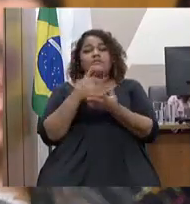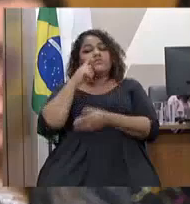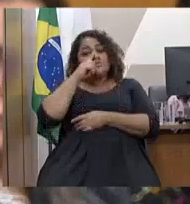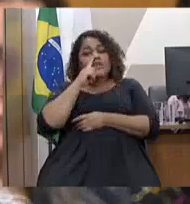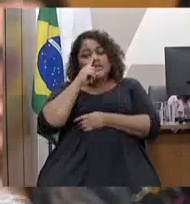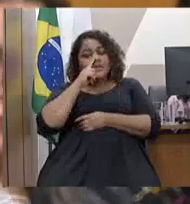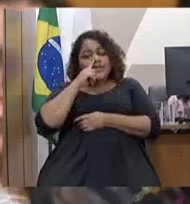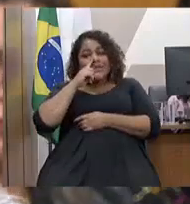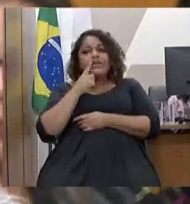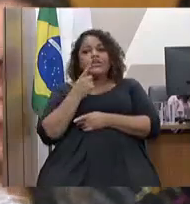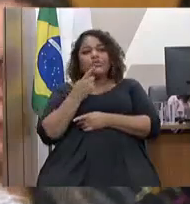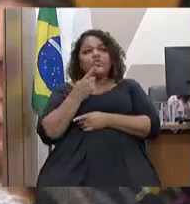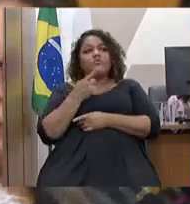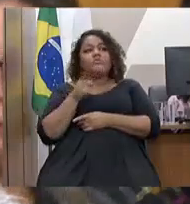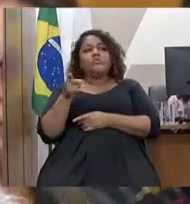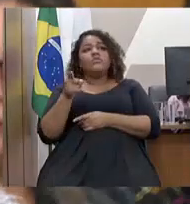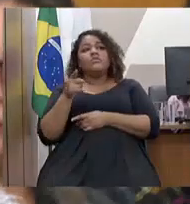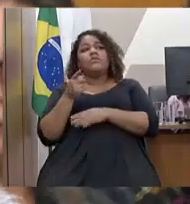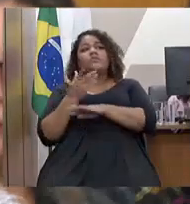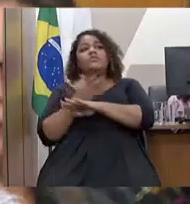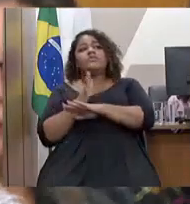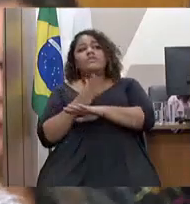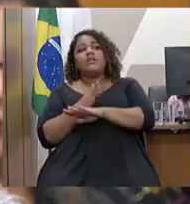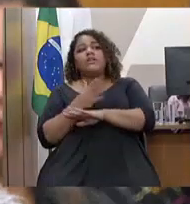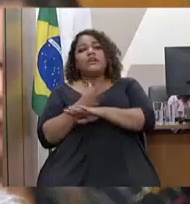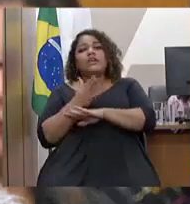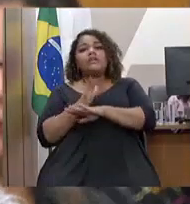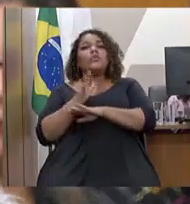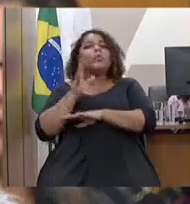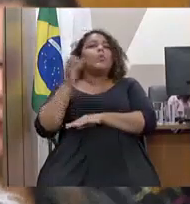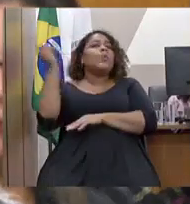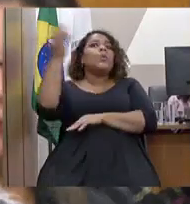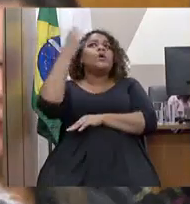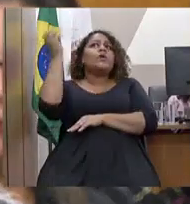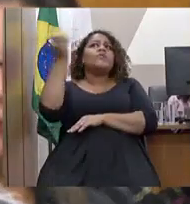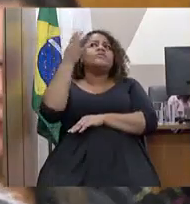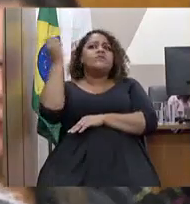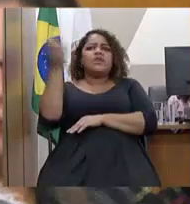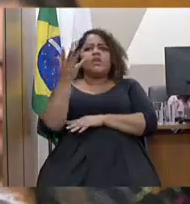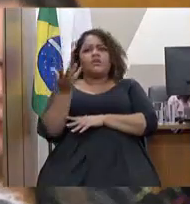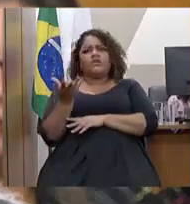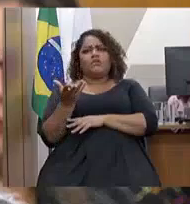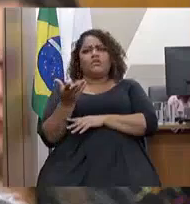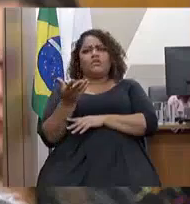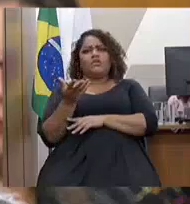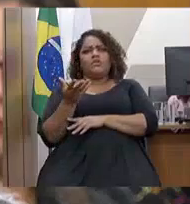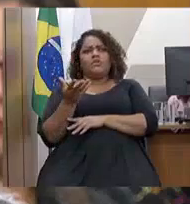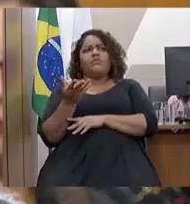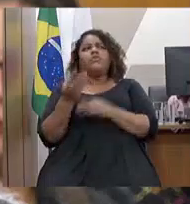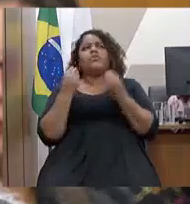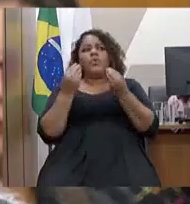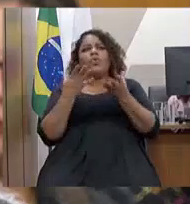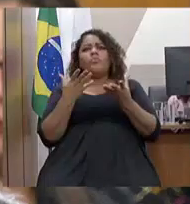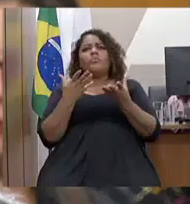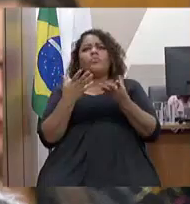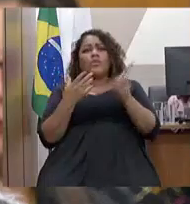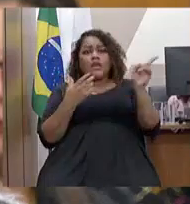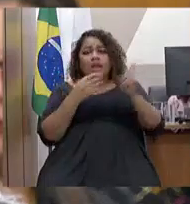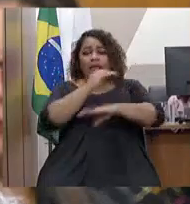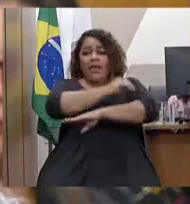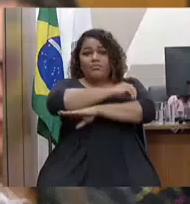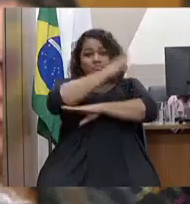risco aí tão treinando elas ouvir sirene que se podia tocar mil cirenes lá em Brumadinho